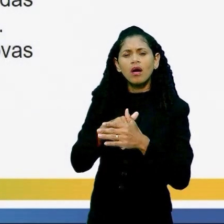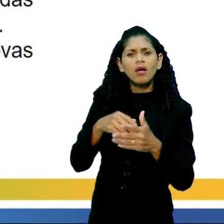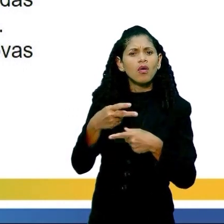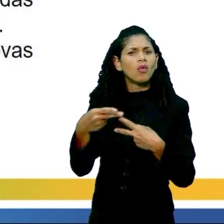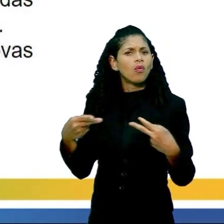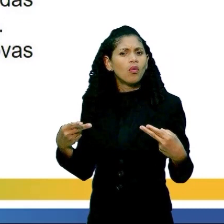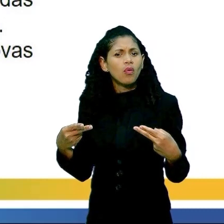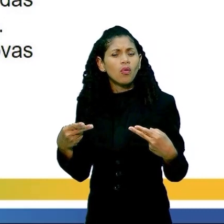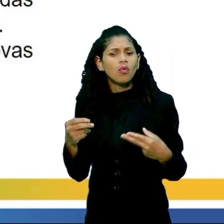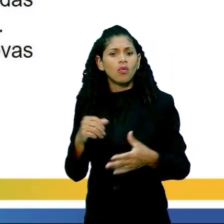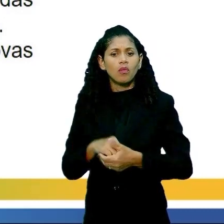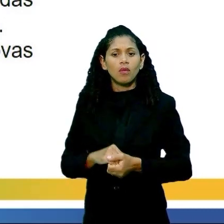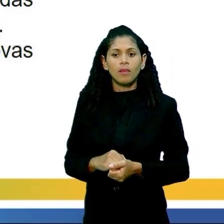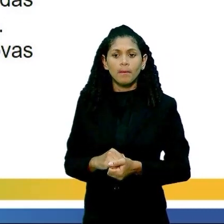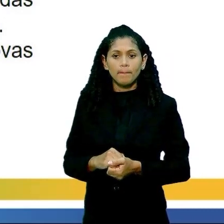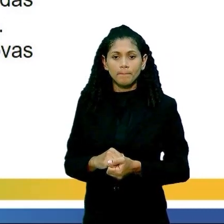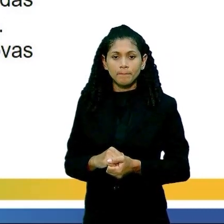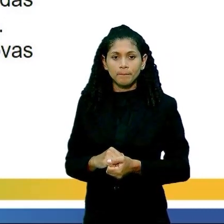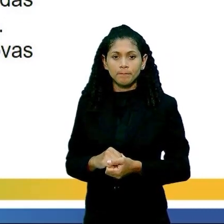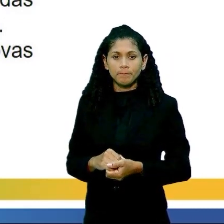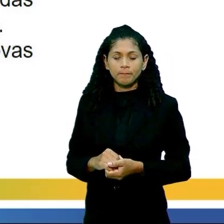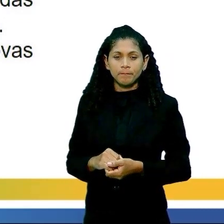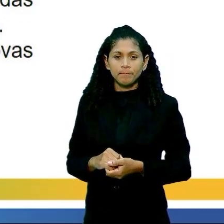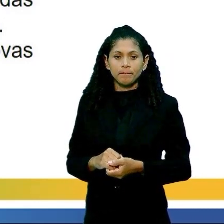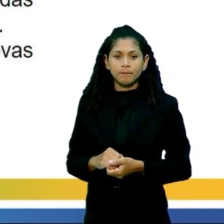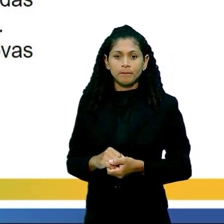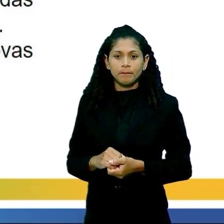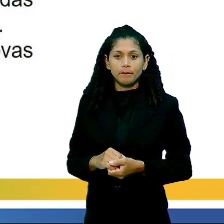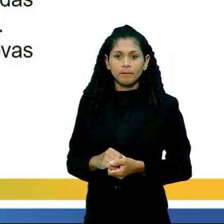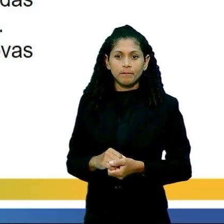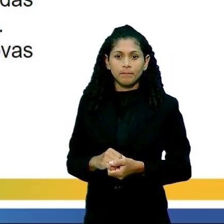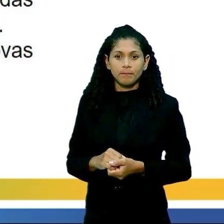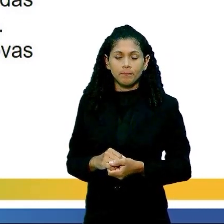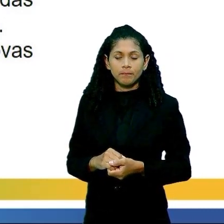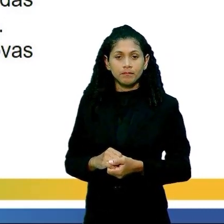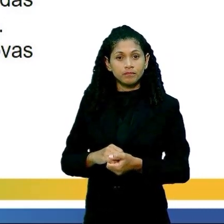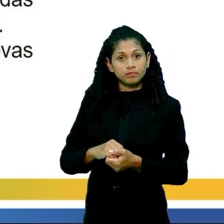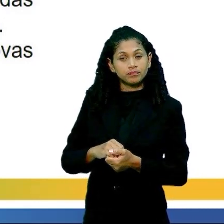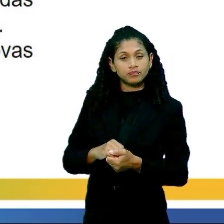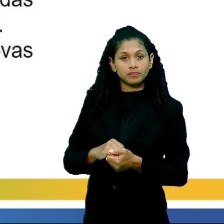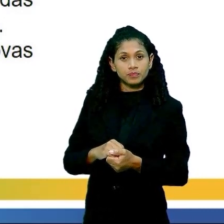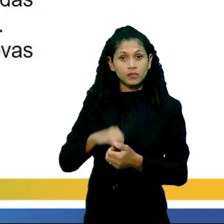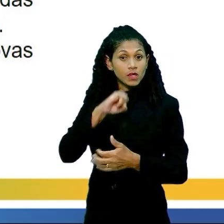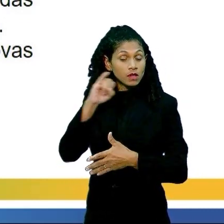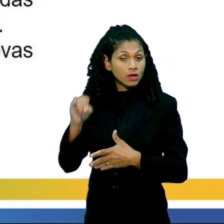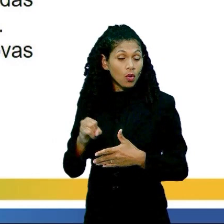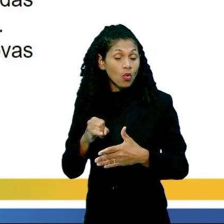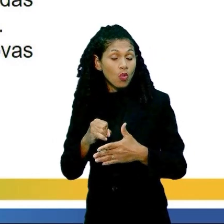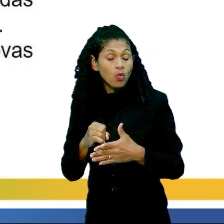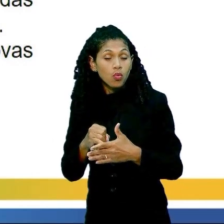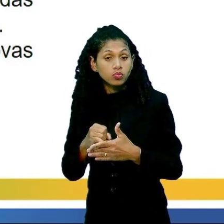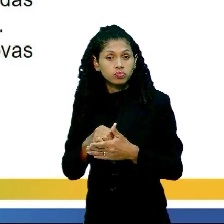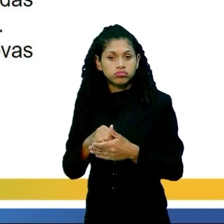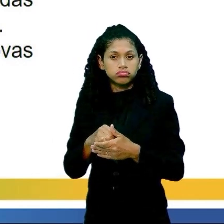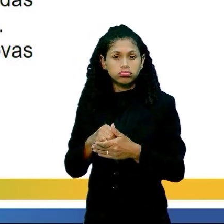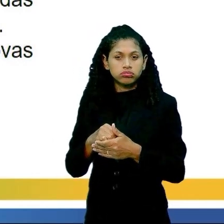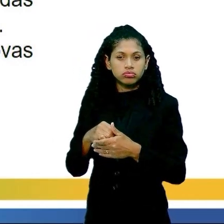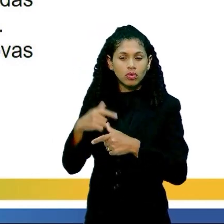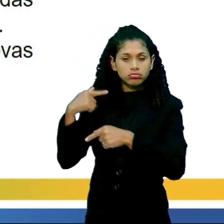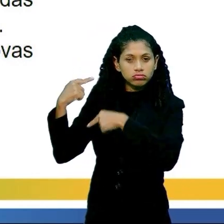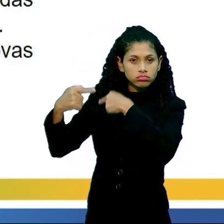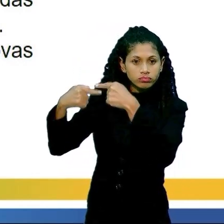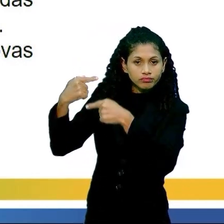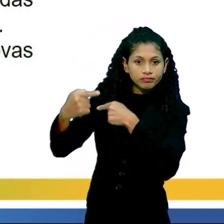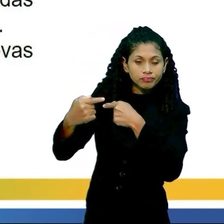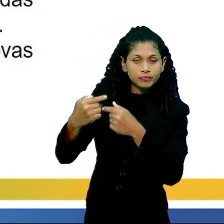inserida nesse contexto. Vamos ver aqui nas alternativas, ó. Os jogos e brincadeiras tradicionais estão perdendo espaço para